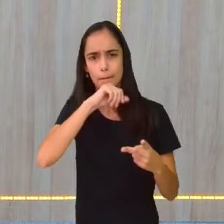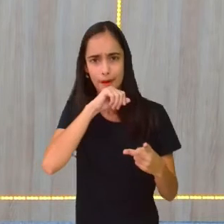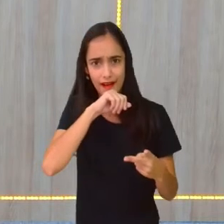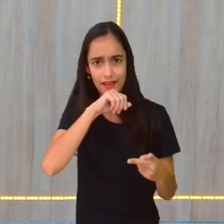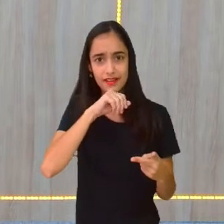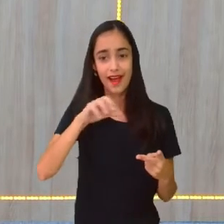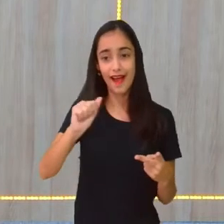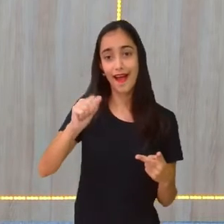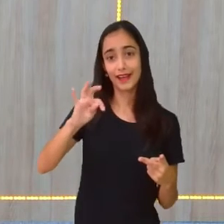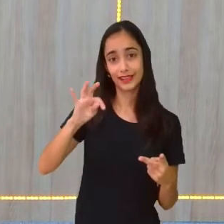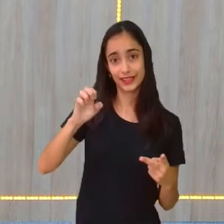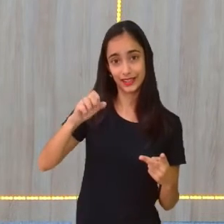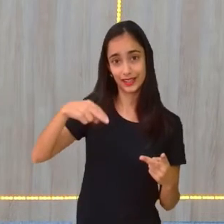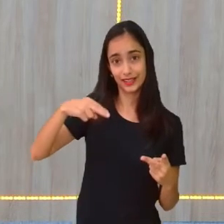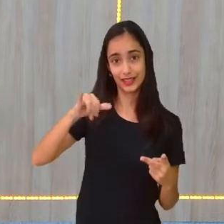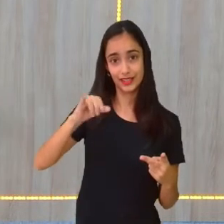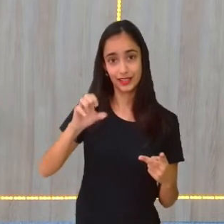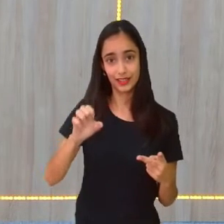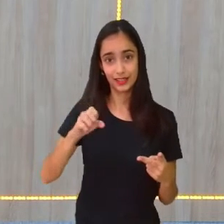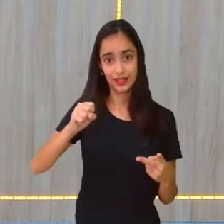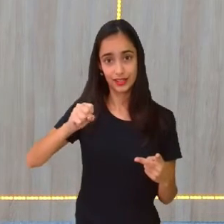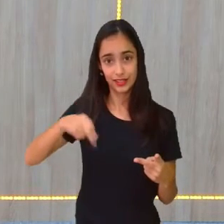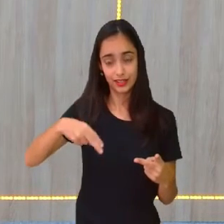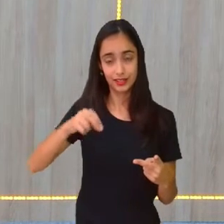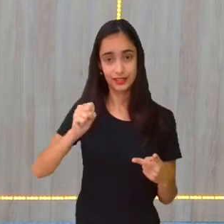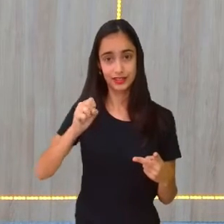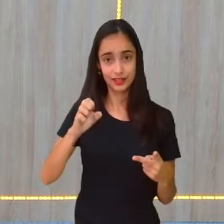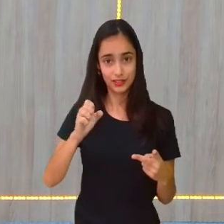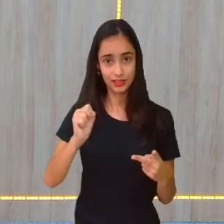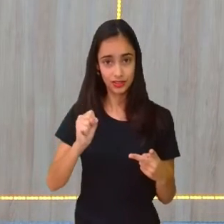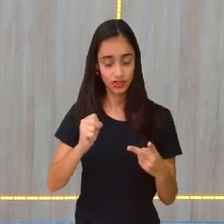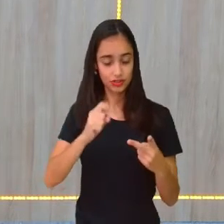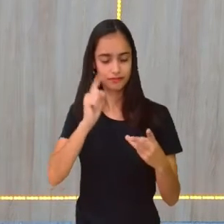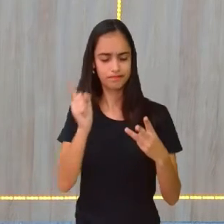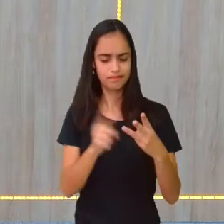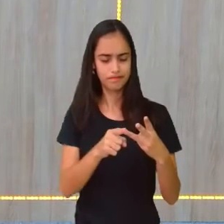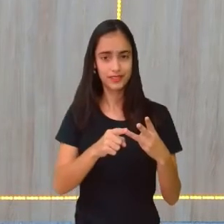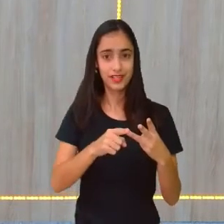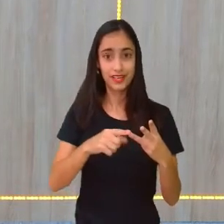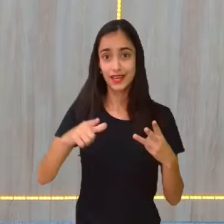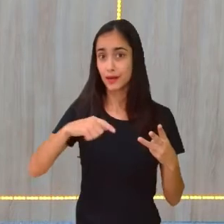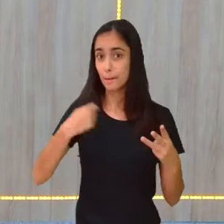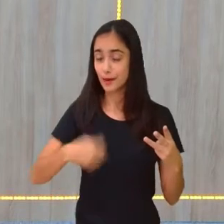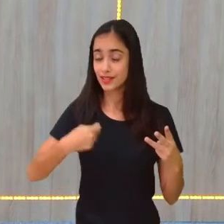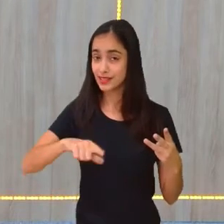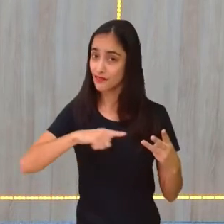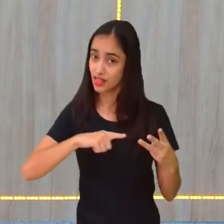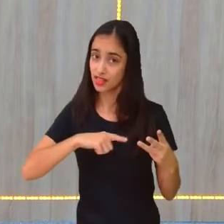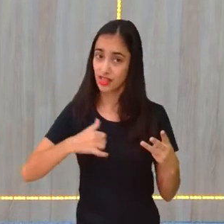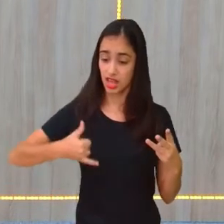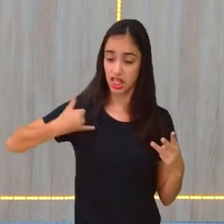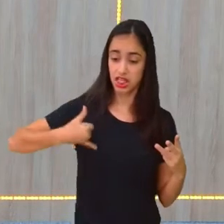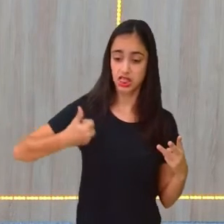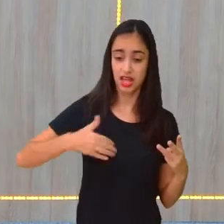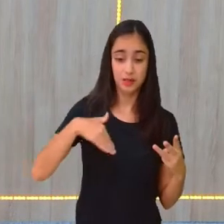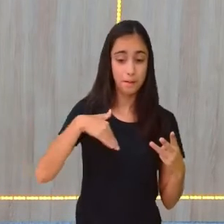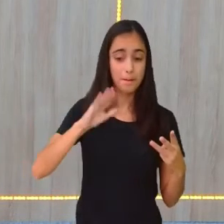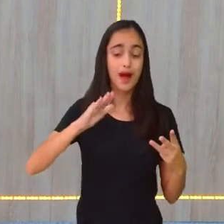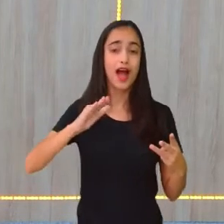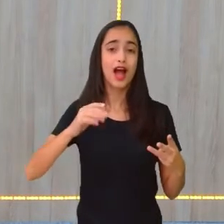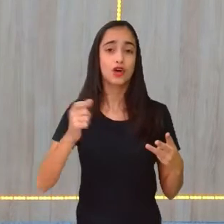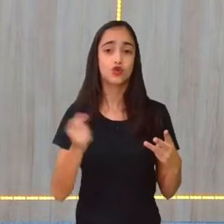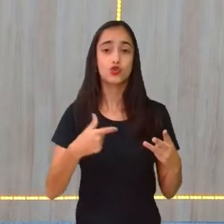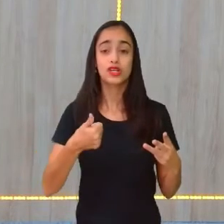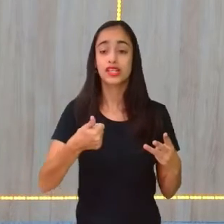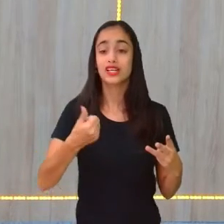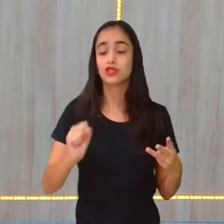maiores de idade. Então, nesse sentido, estavam excluídos da democracia, ou seja, da cidadania.